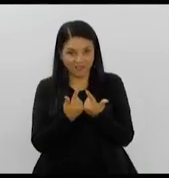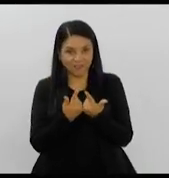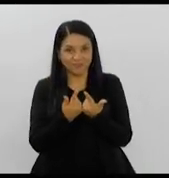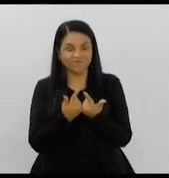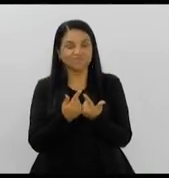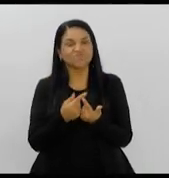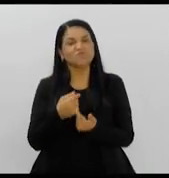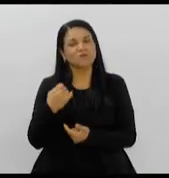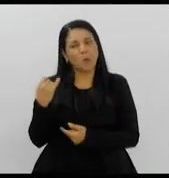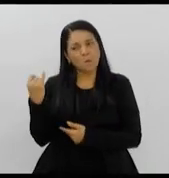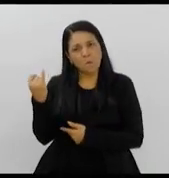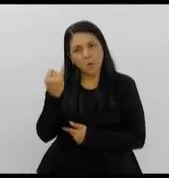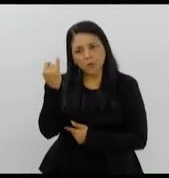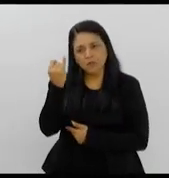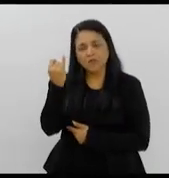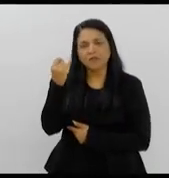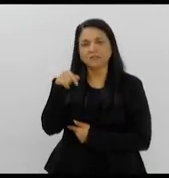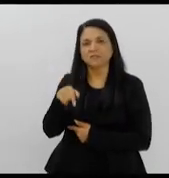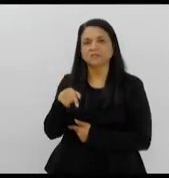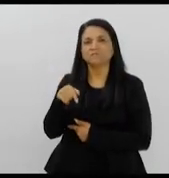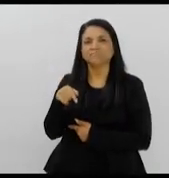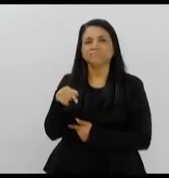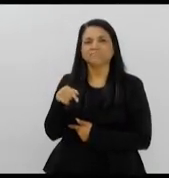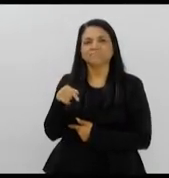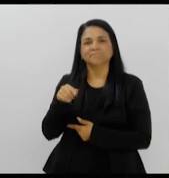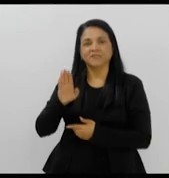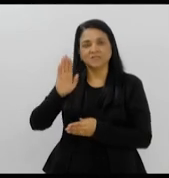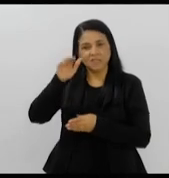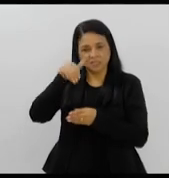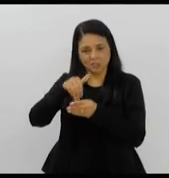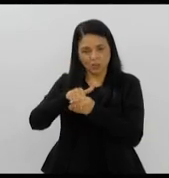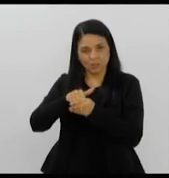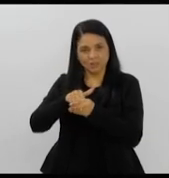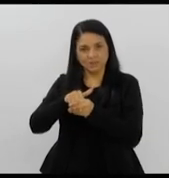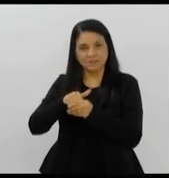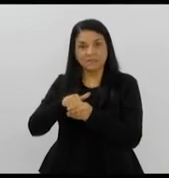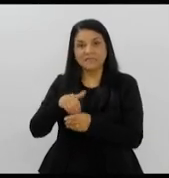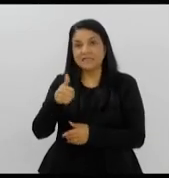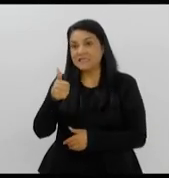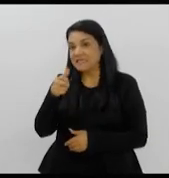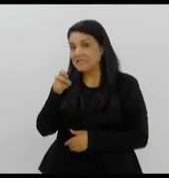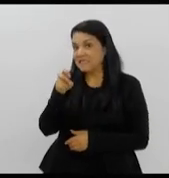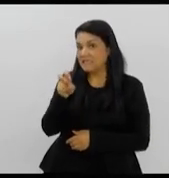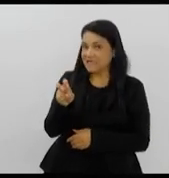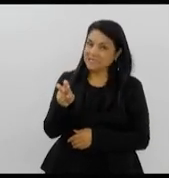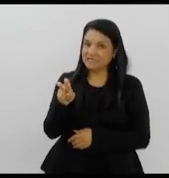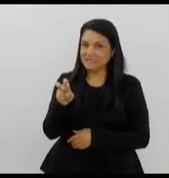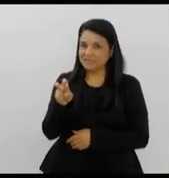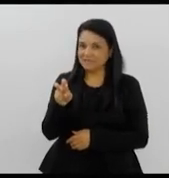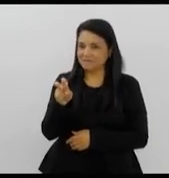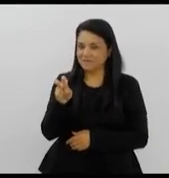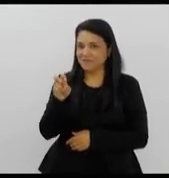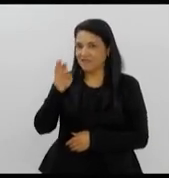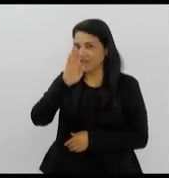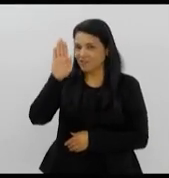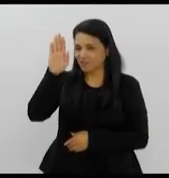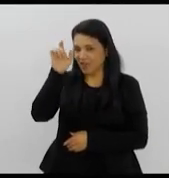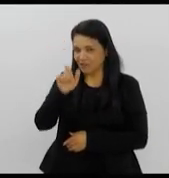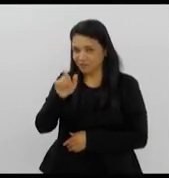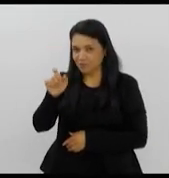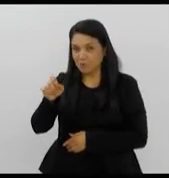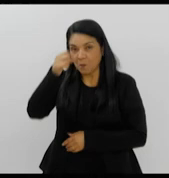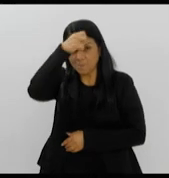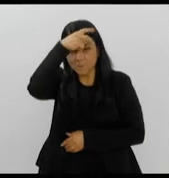uma importância muito grande nesse pleito. 15 candidatos, tanto a prefeito